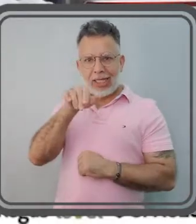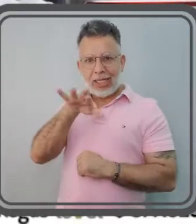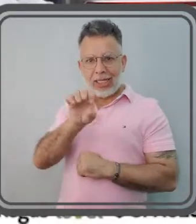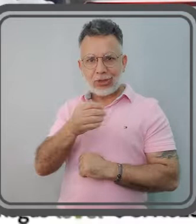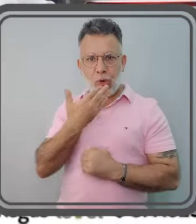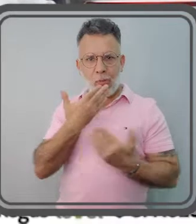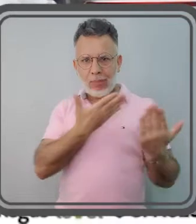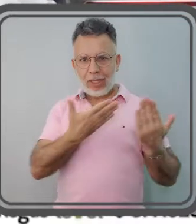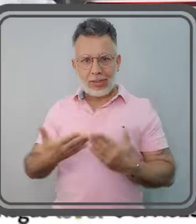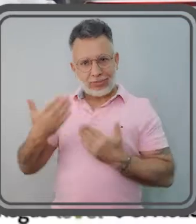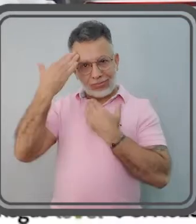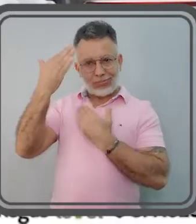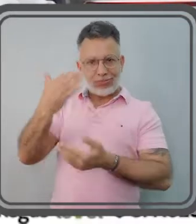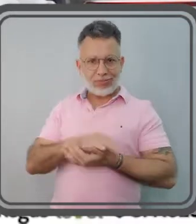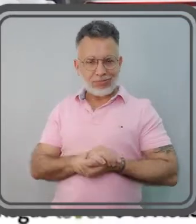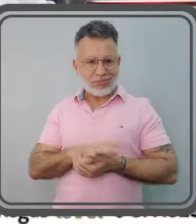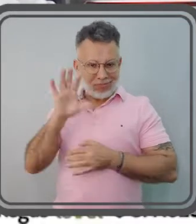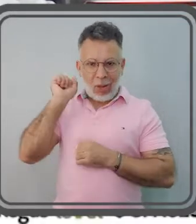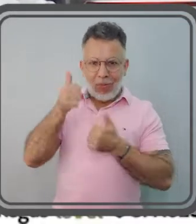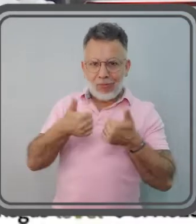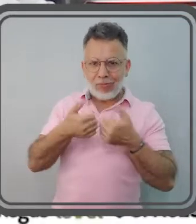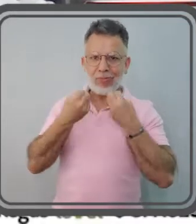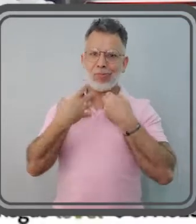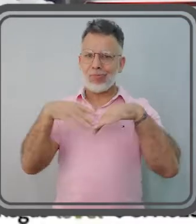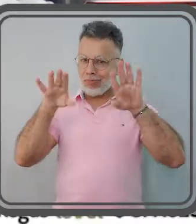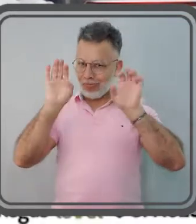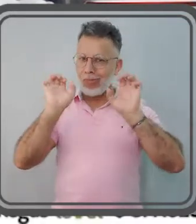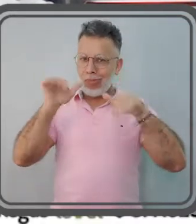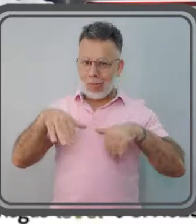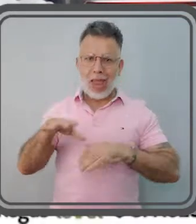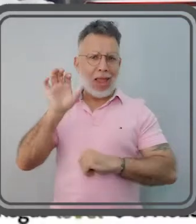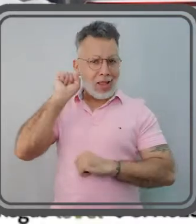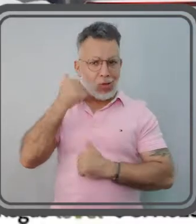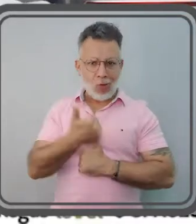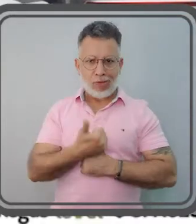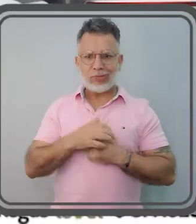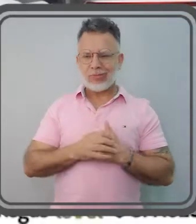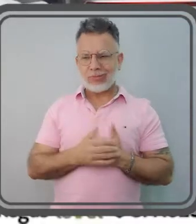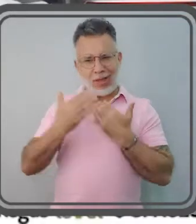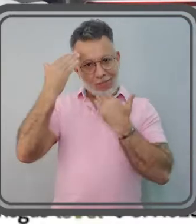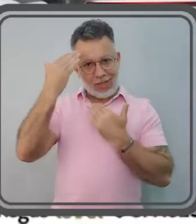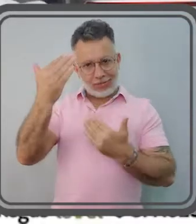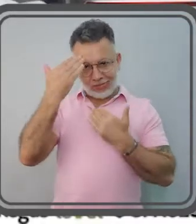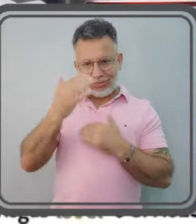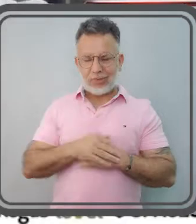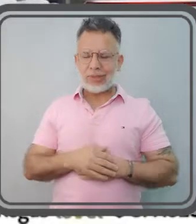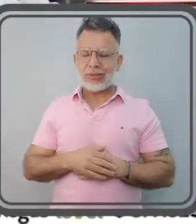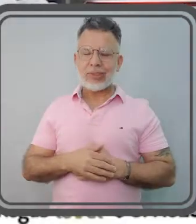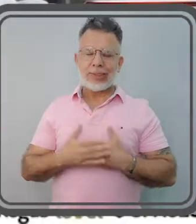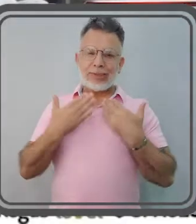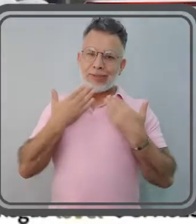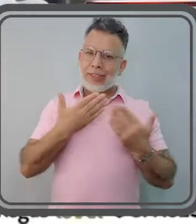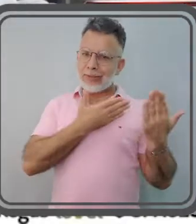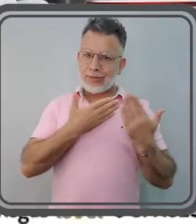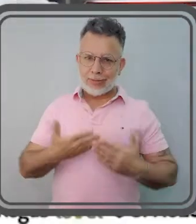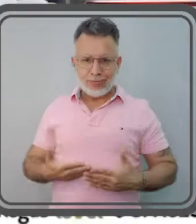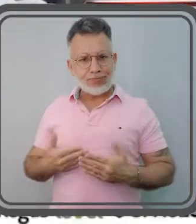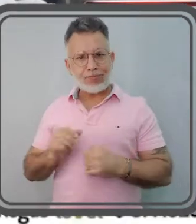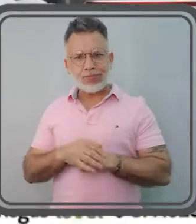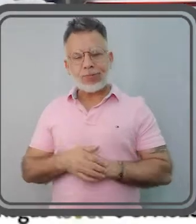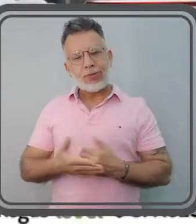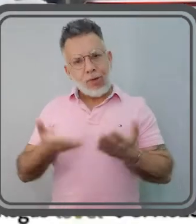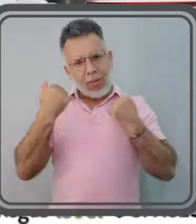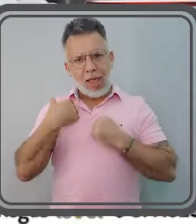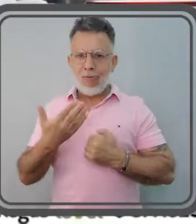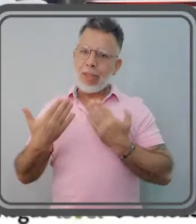Tô te ouvindo bem. Legal. Obrigadão, agradeço demais o seu convite. Vamos lá, vamos bater um papo aí sobre franquia, que a gente conhece